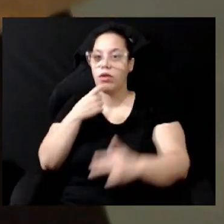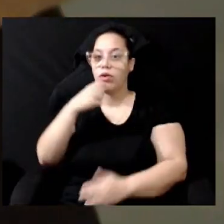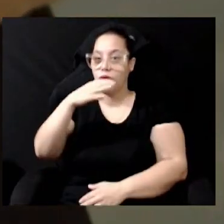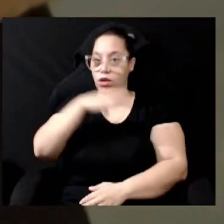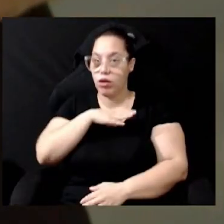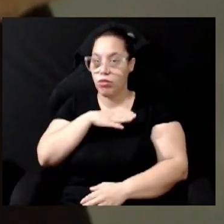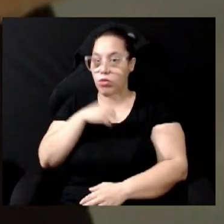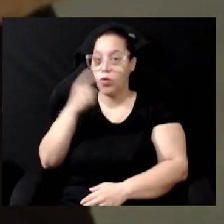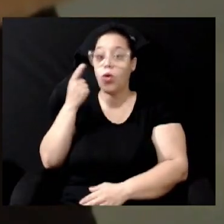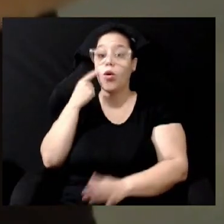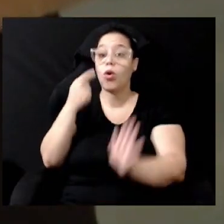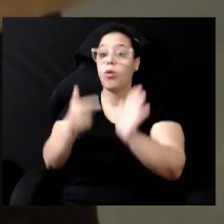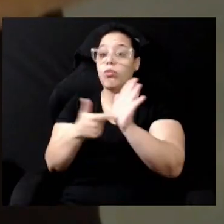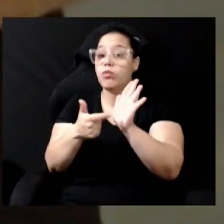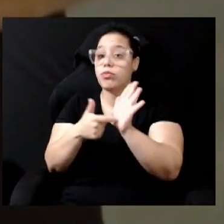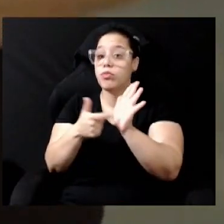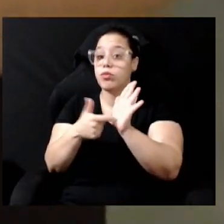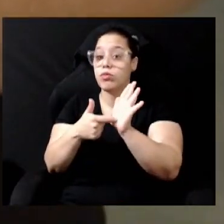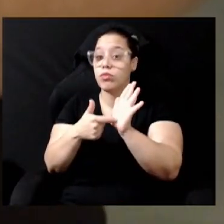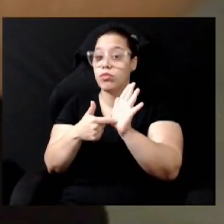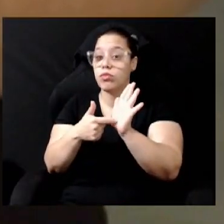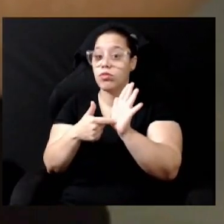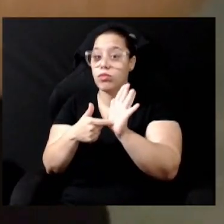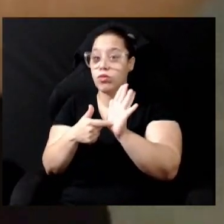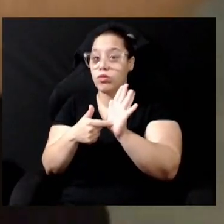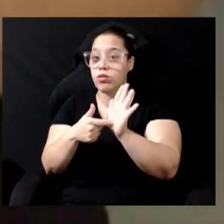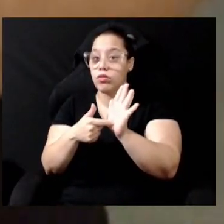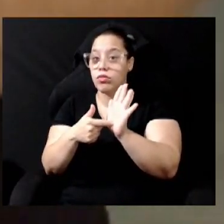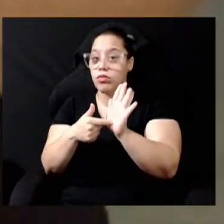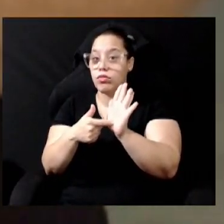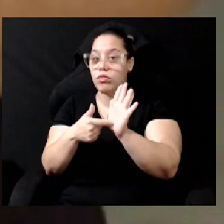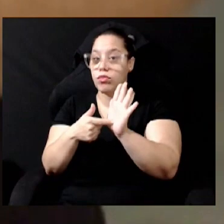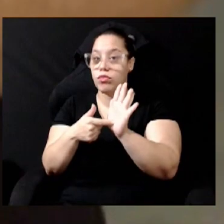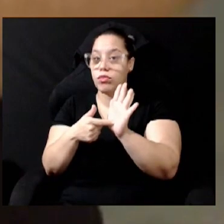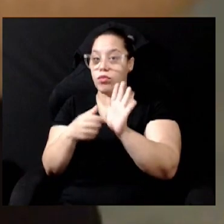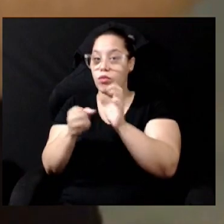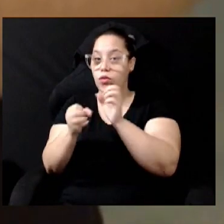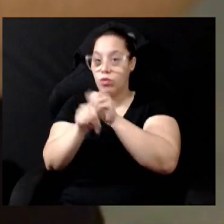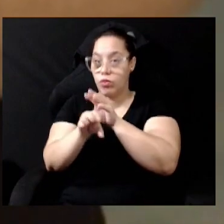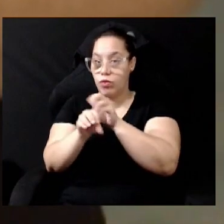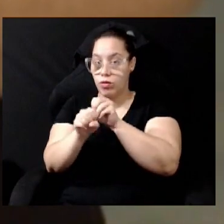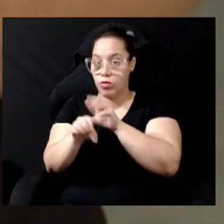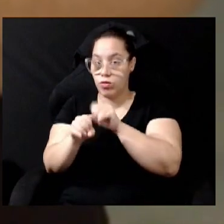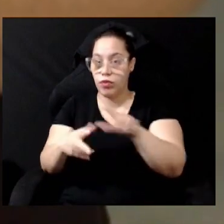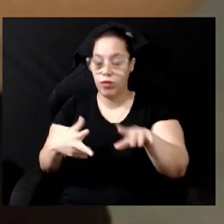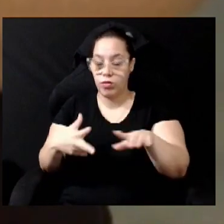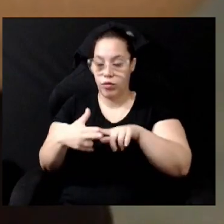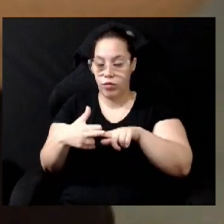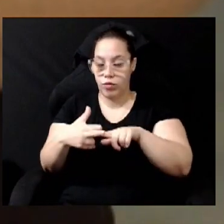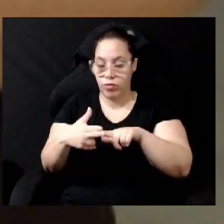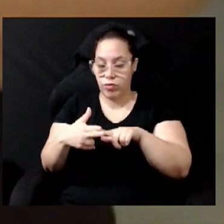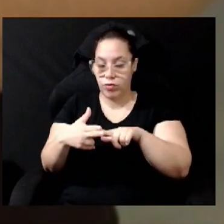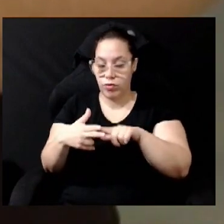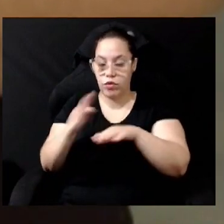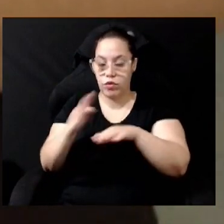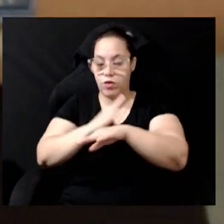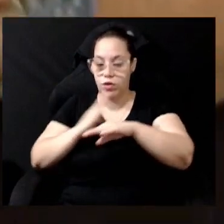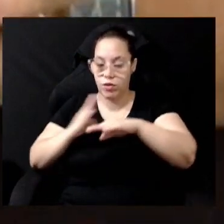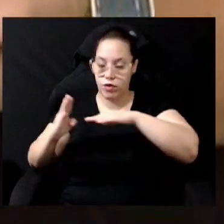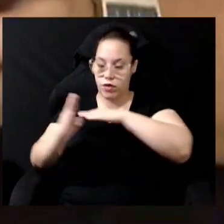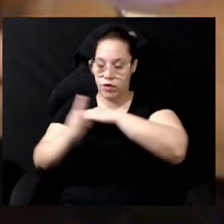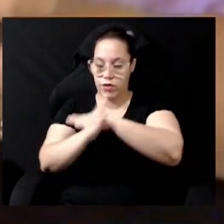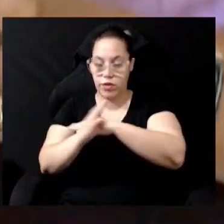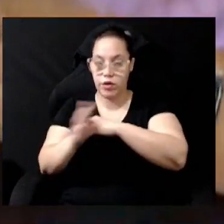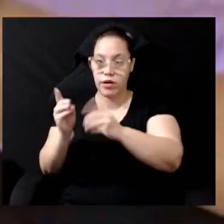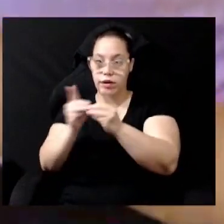aqui as imagens do portal, né? Com as orientações para castração e para os bairros que são atendidos. Se você